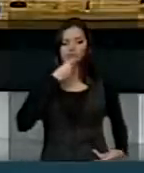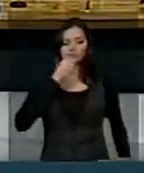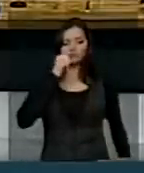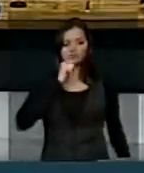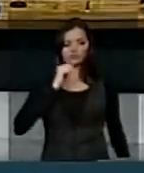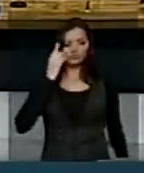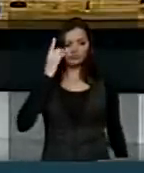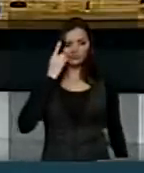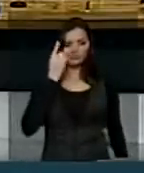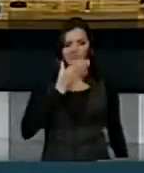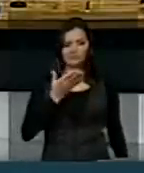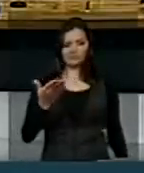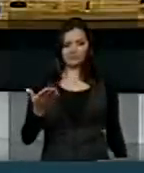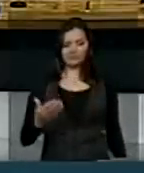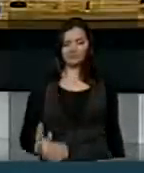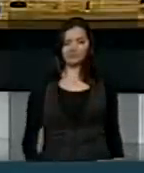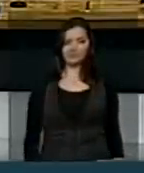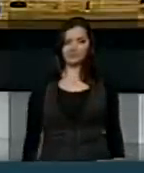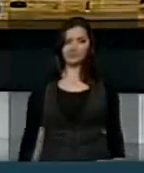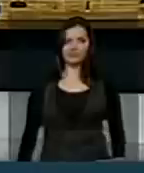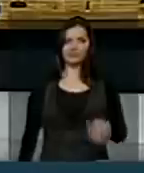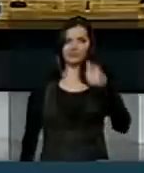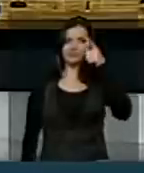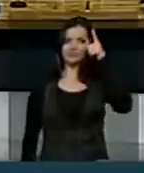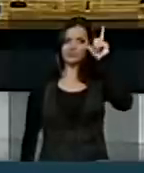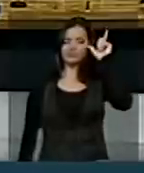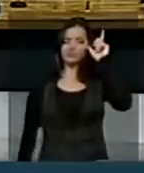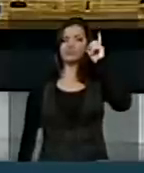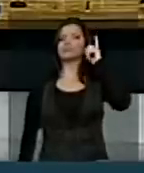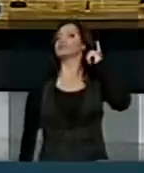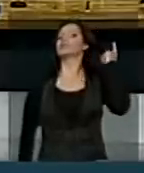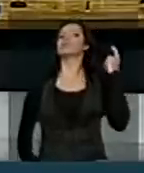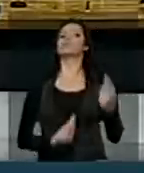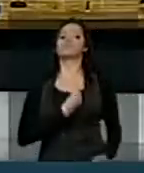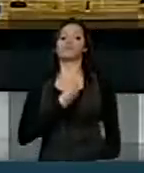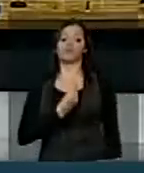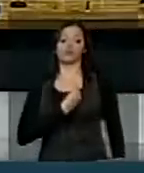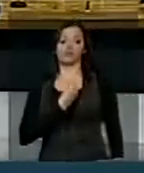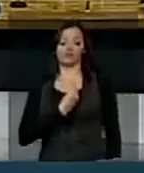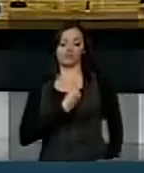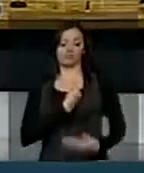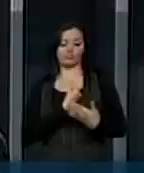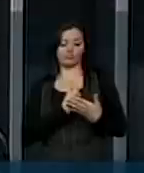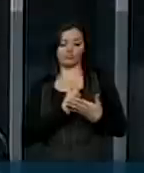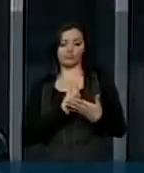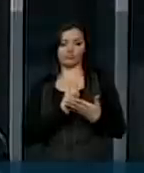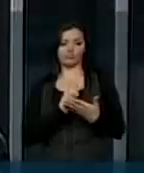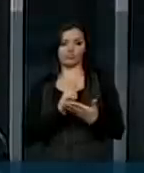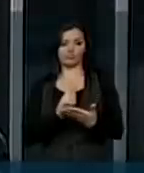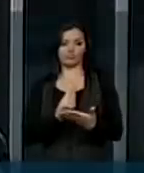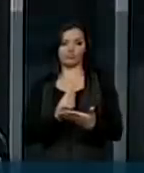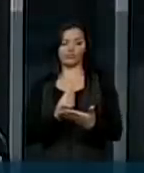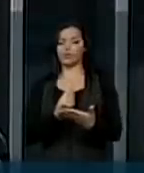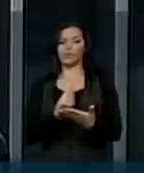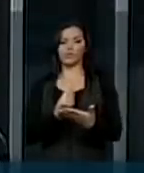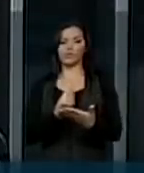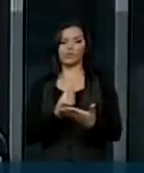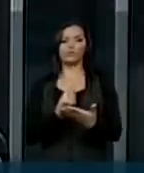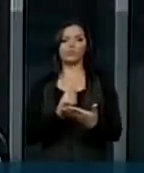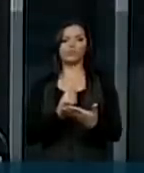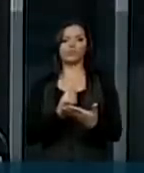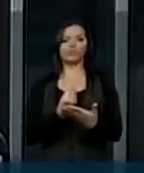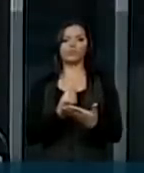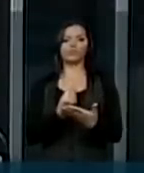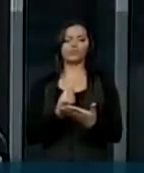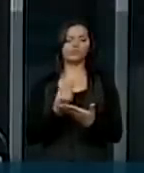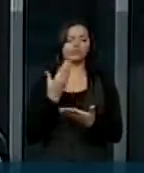senhores parlamentares, ontem a vida perdeu uma grande e